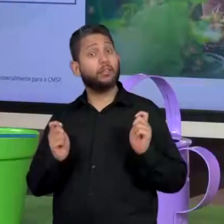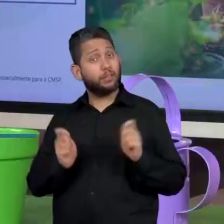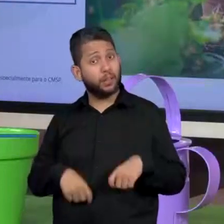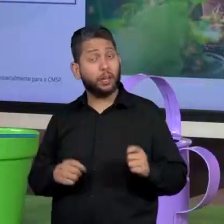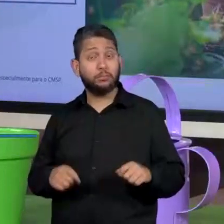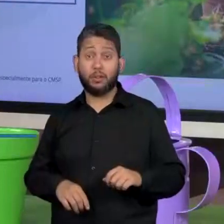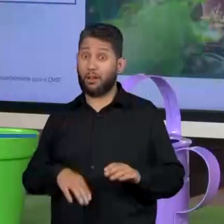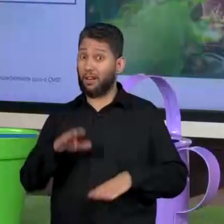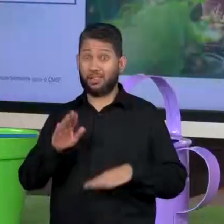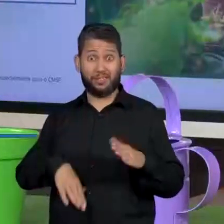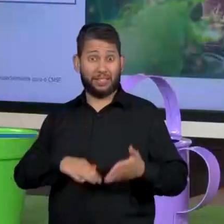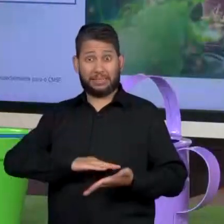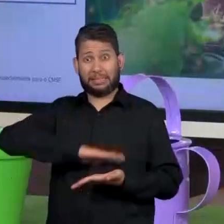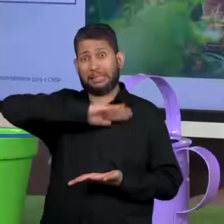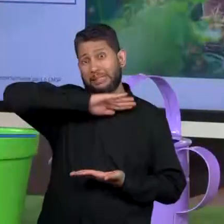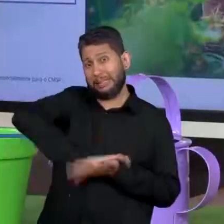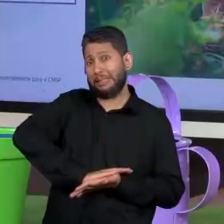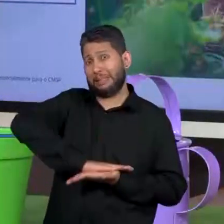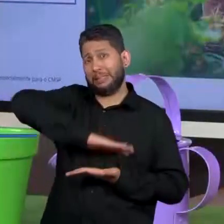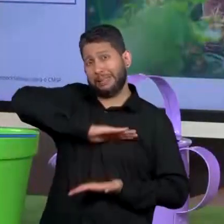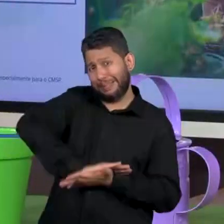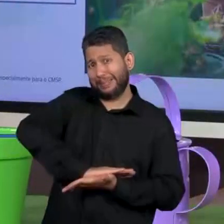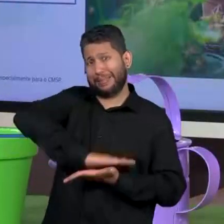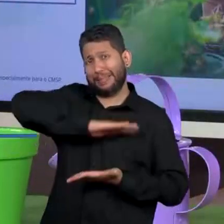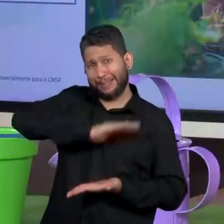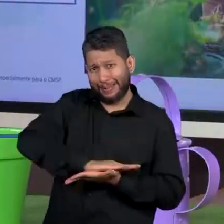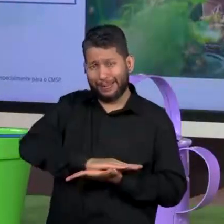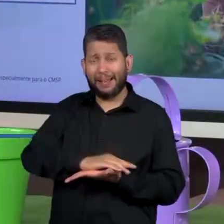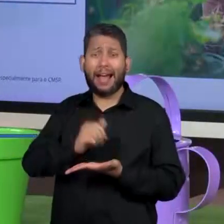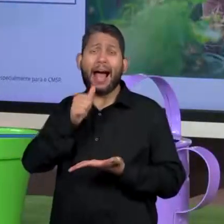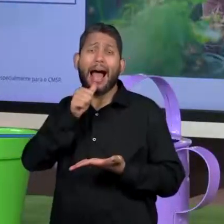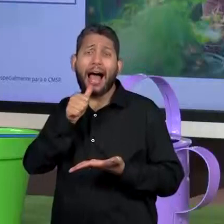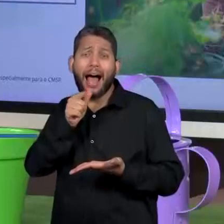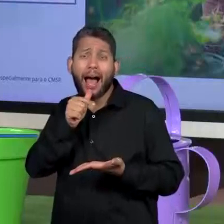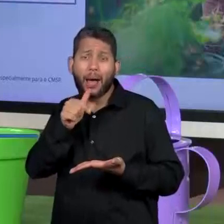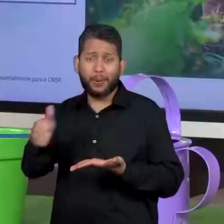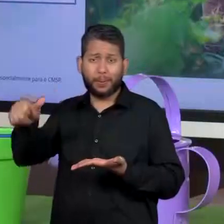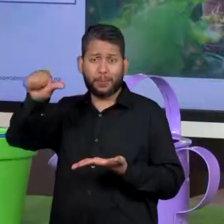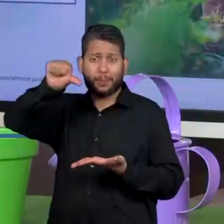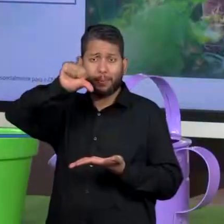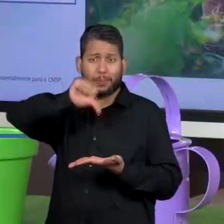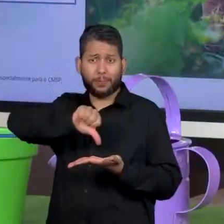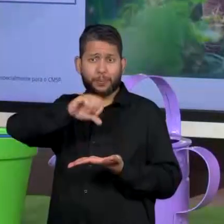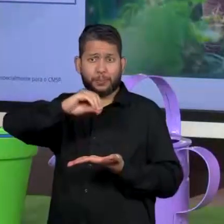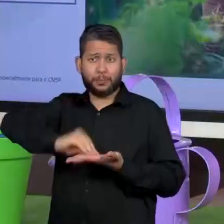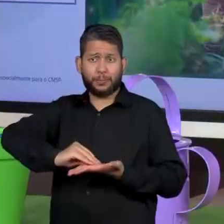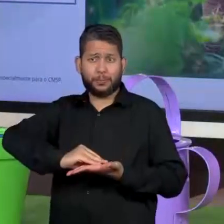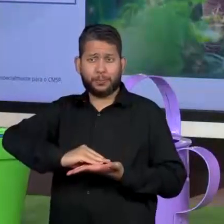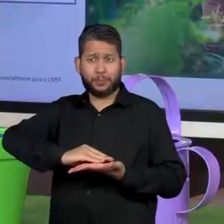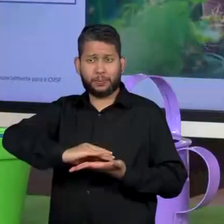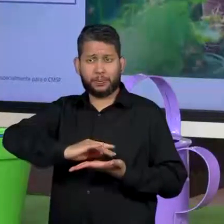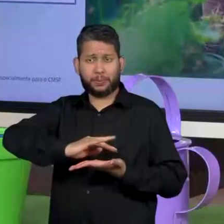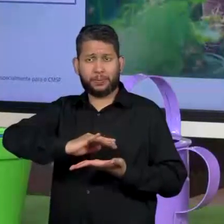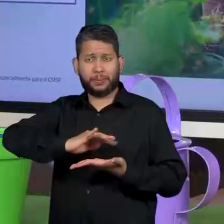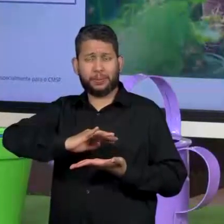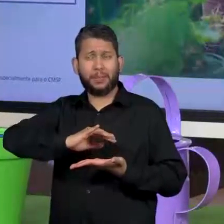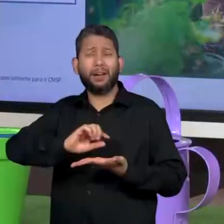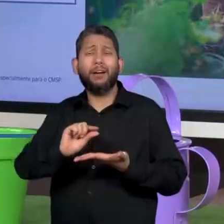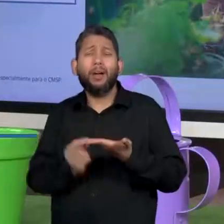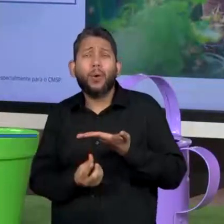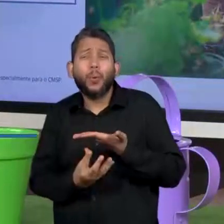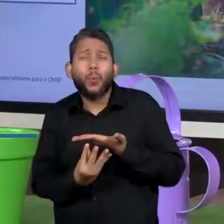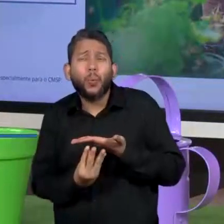passa-se mais facilmente, é aquela terra mais soltinha, sabe? E já compactado é quando ele está ali